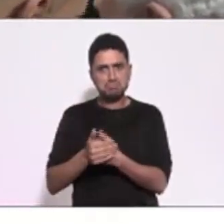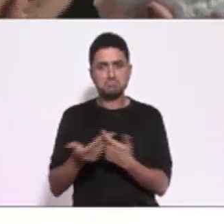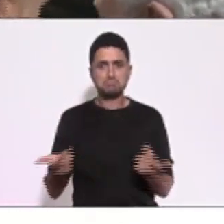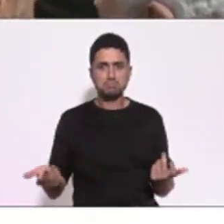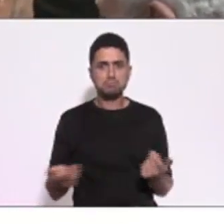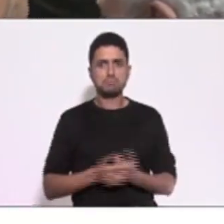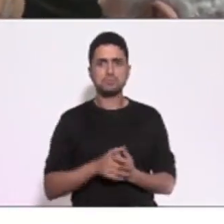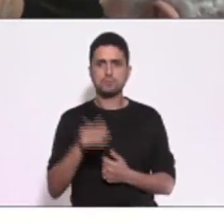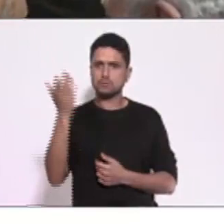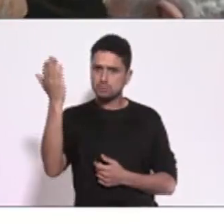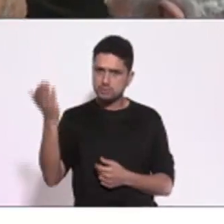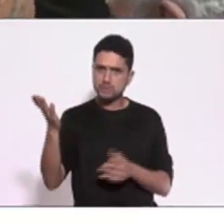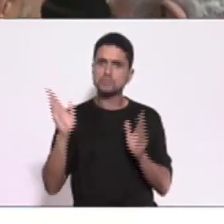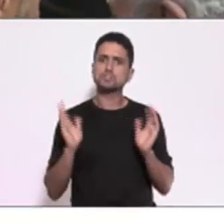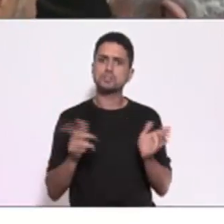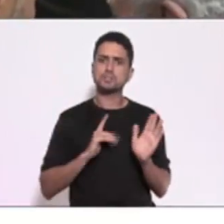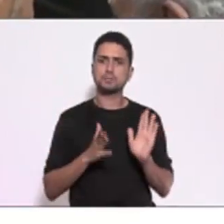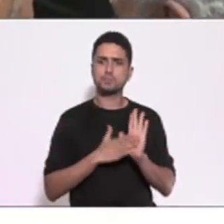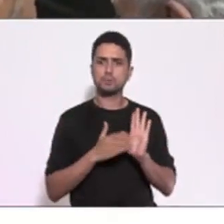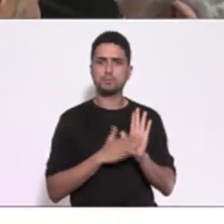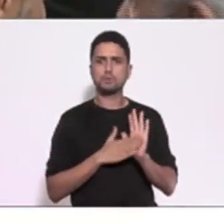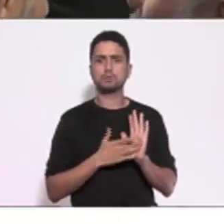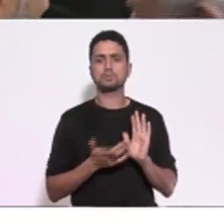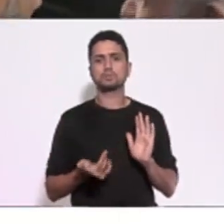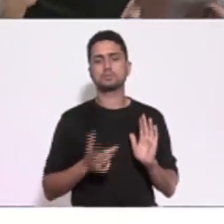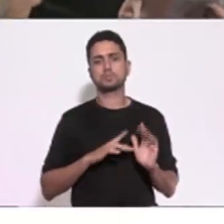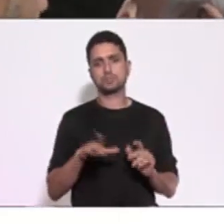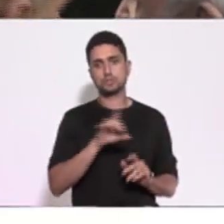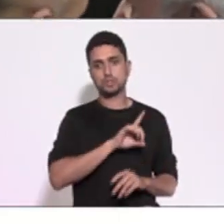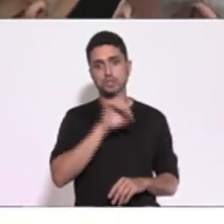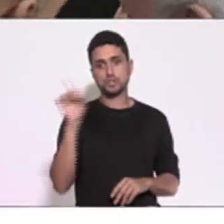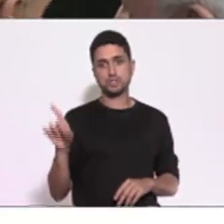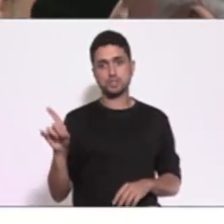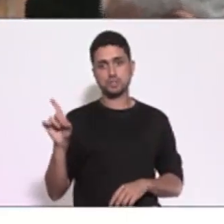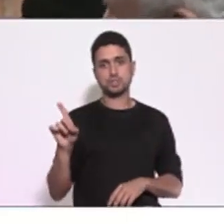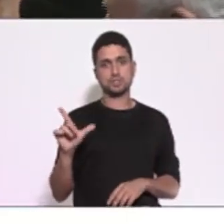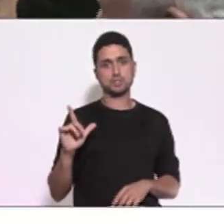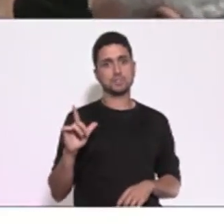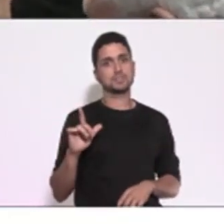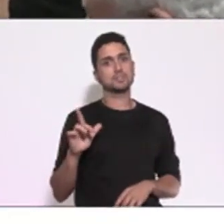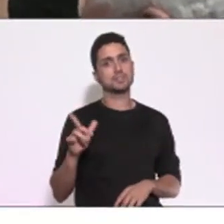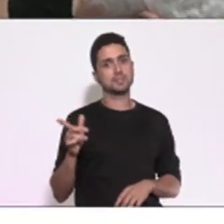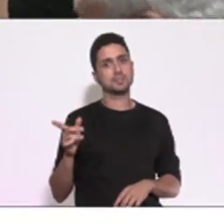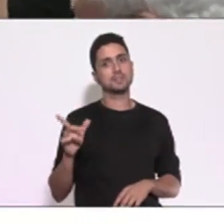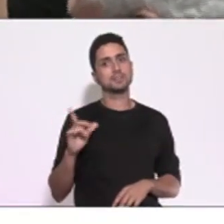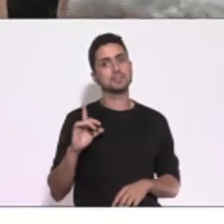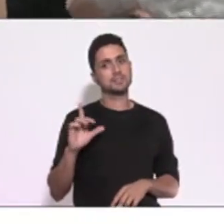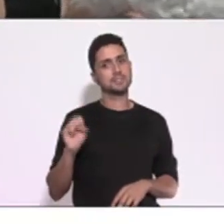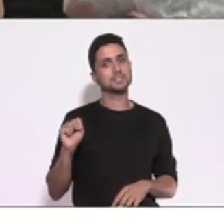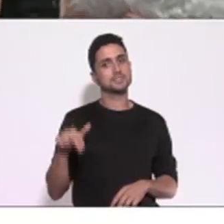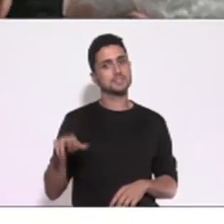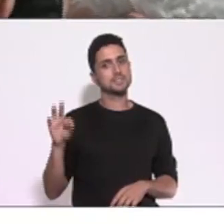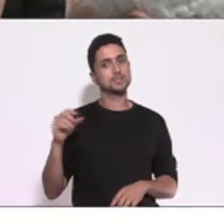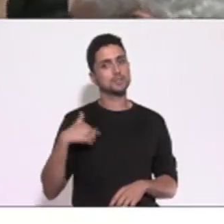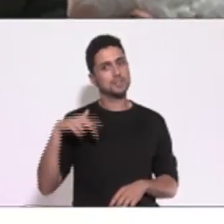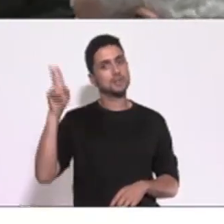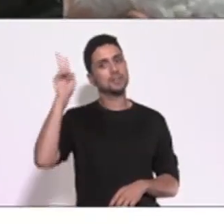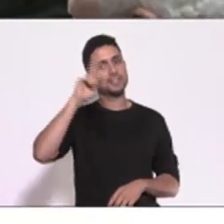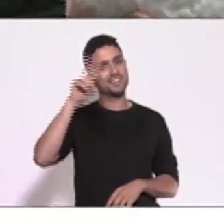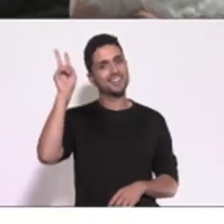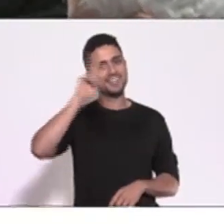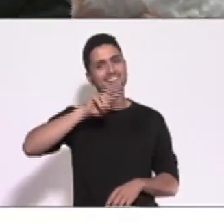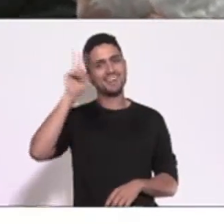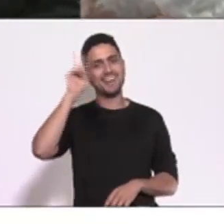fez proposta para ter data para santo. Eu me lembro bem. Foi a oportunidade... Santo Luiz Paulo.